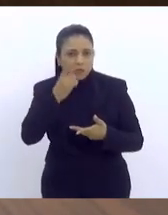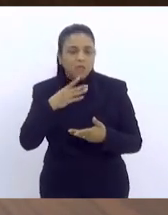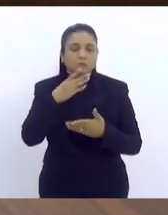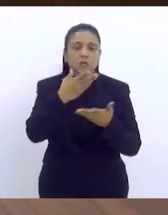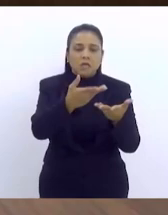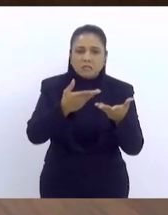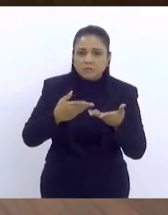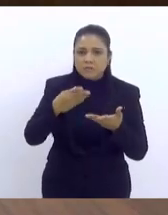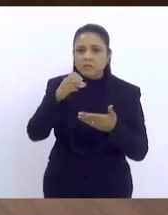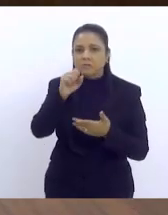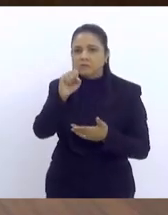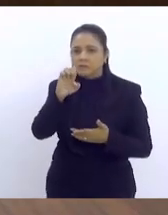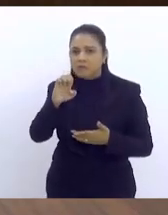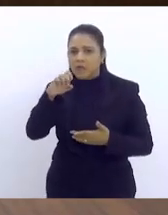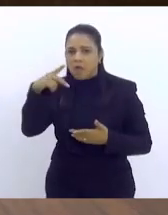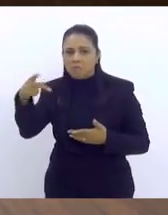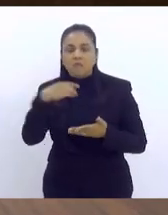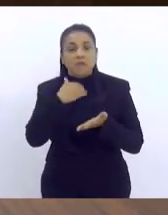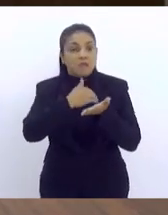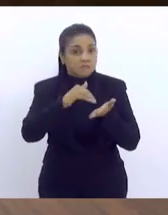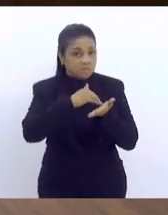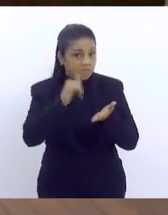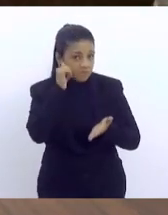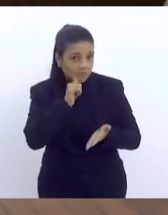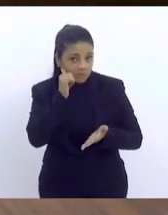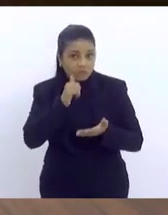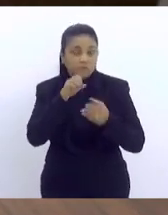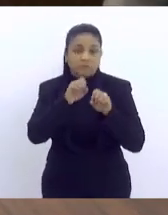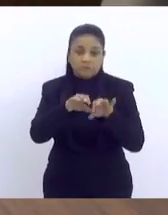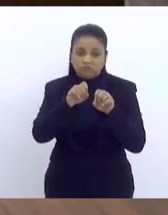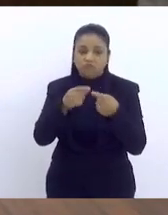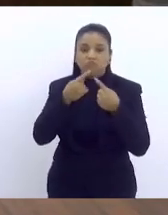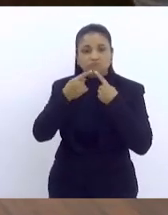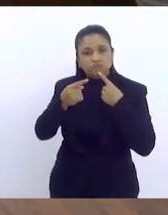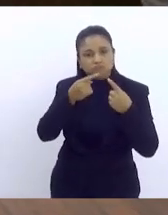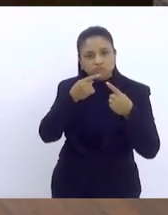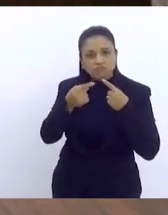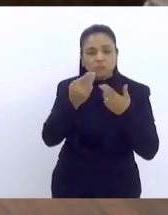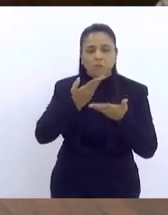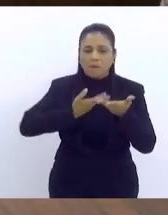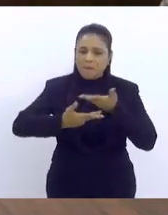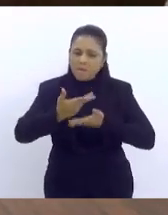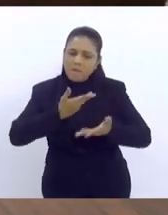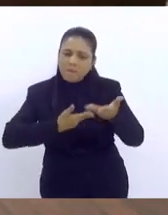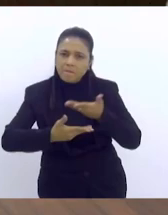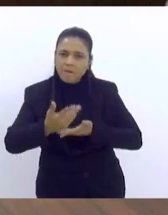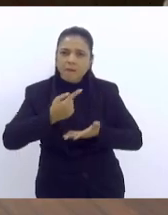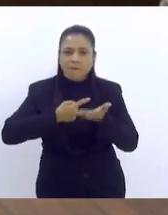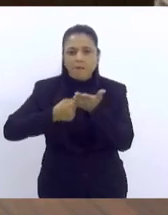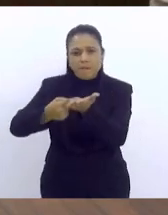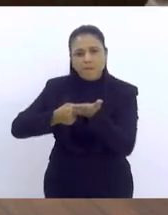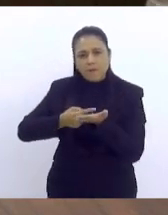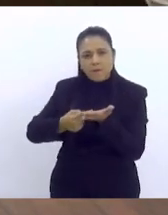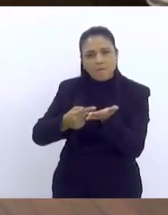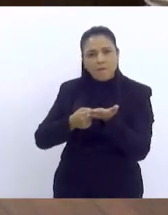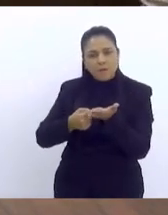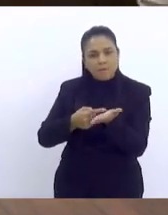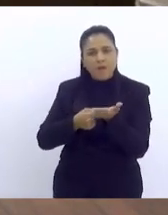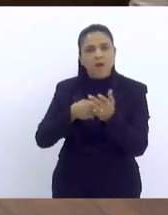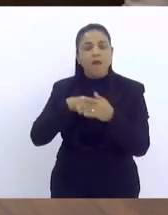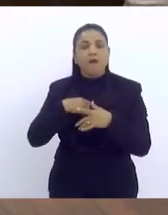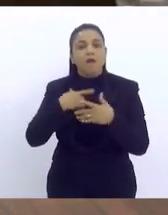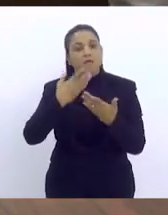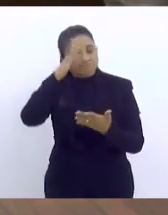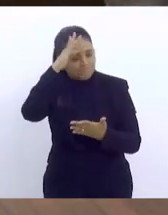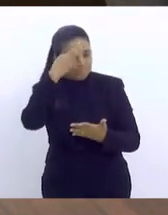CEP recebeu a secretária de educação e iniciou um diálogo uma negociação trazendo de volta a